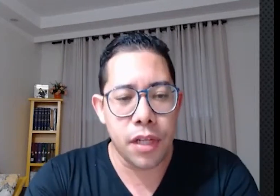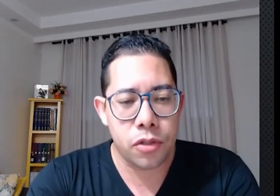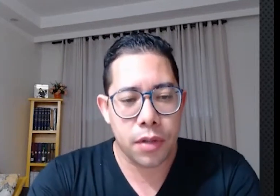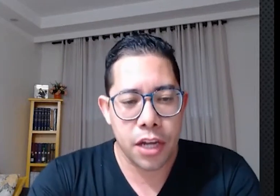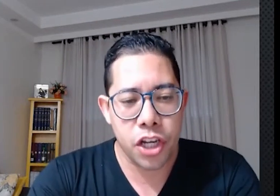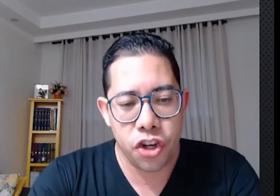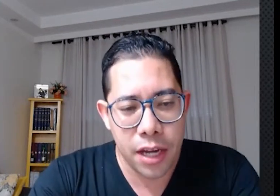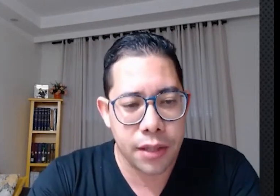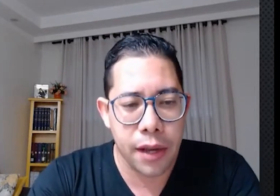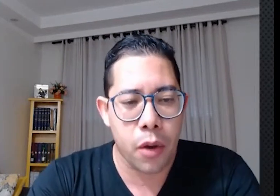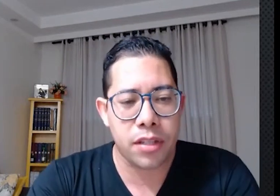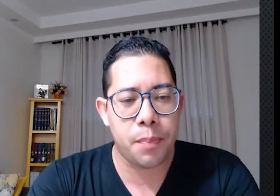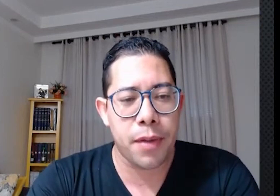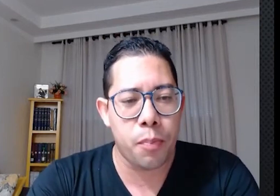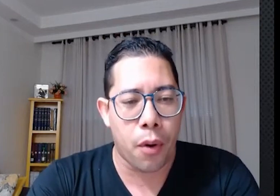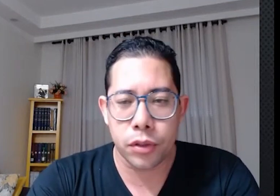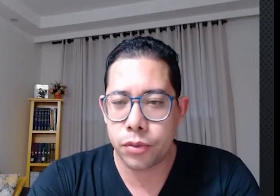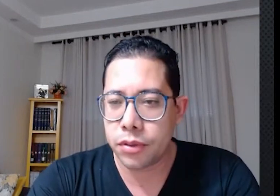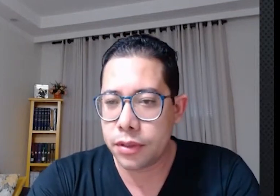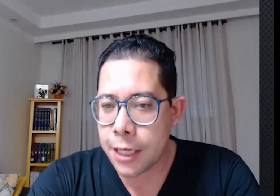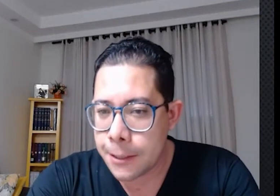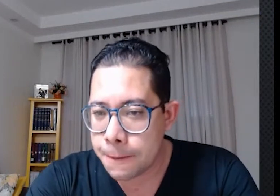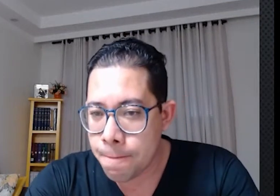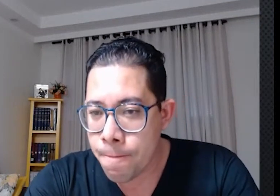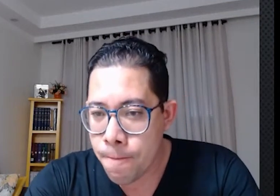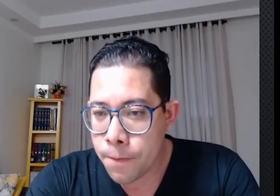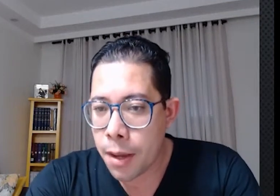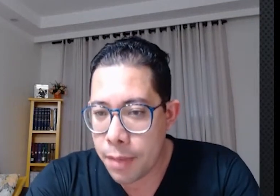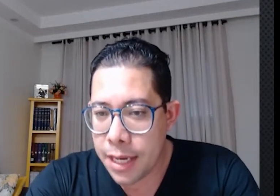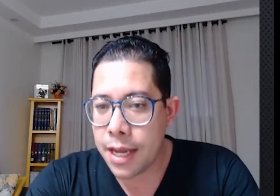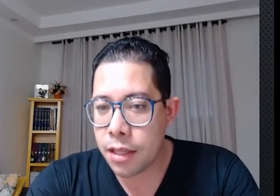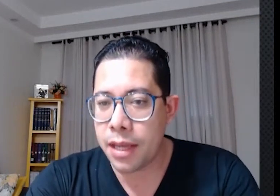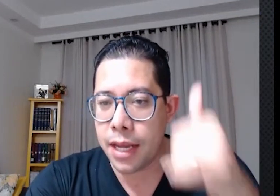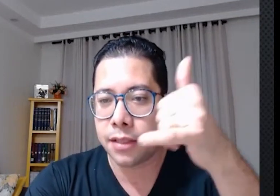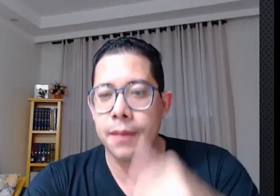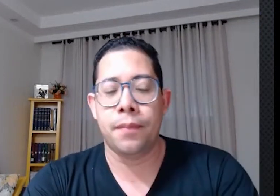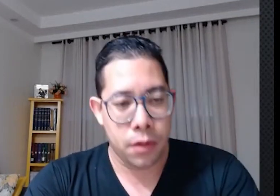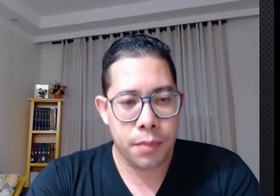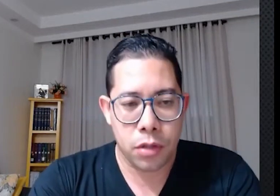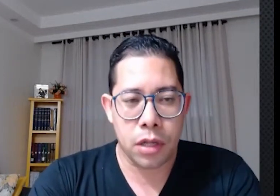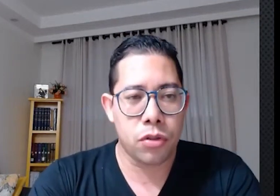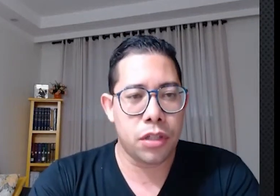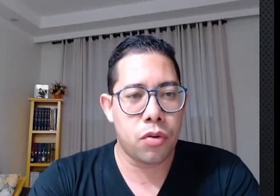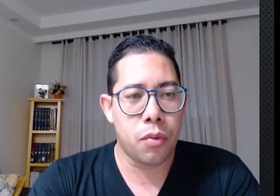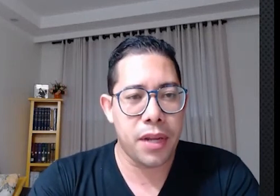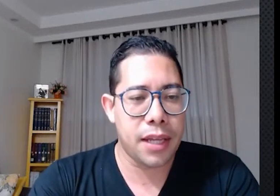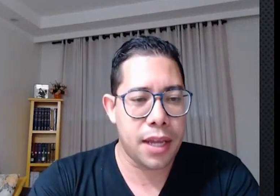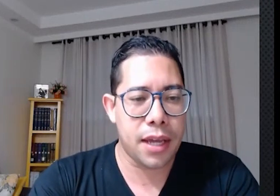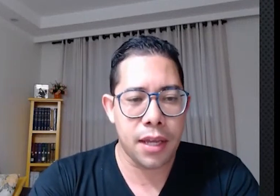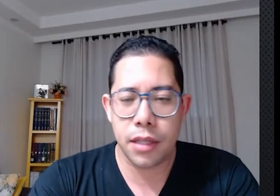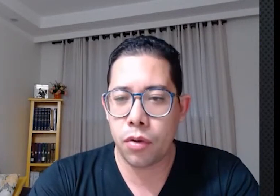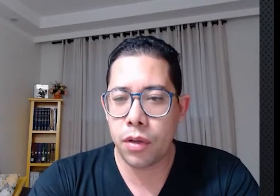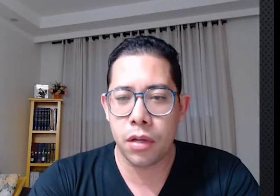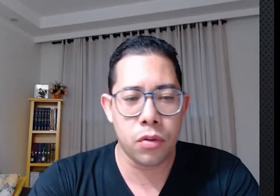pensando nisso, a gente já entendeu esse primeiro ponto, certo? Beleza, beleza. O pessoal tá conseguindo